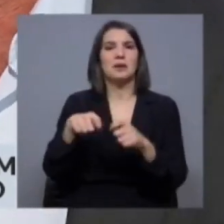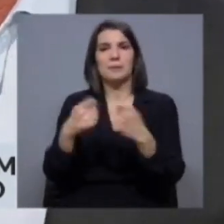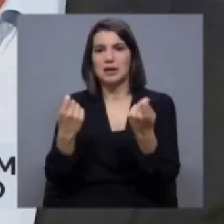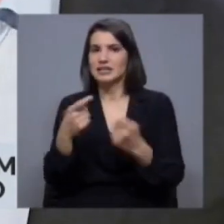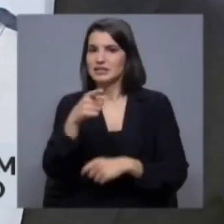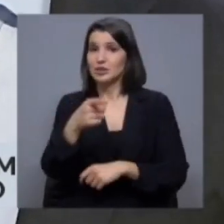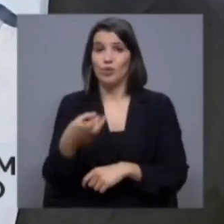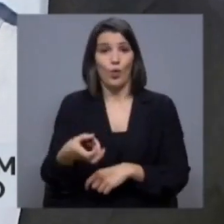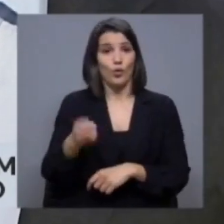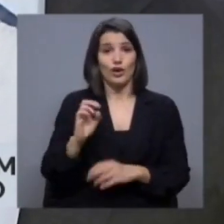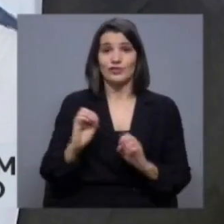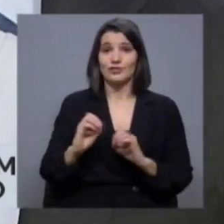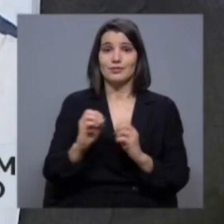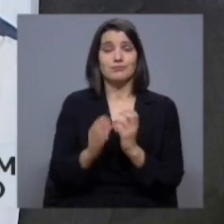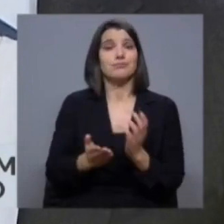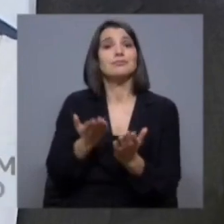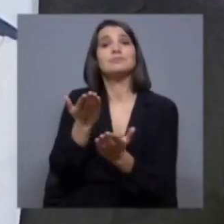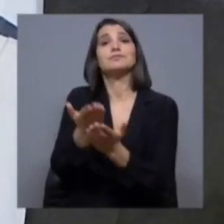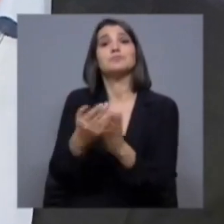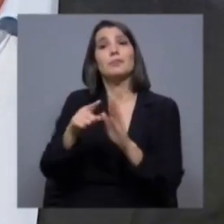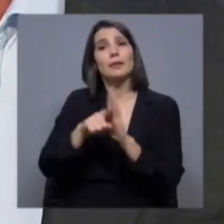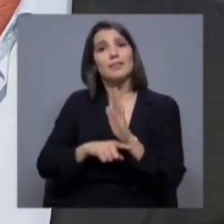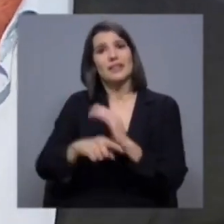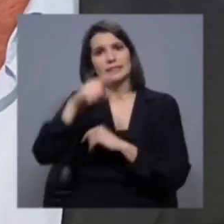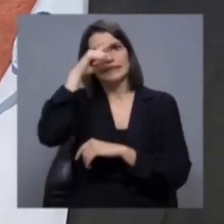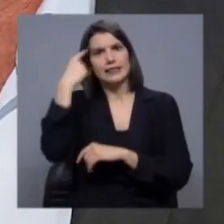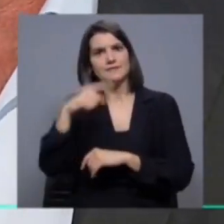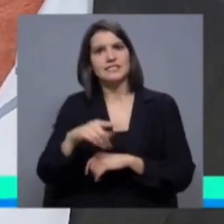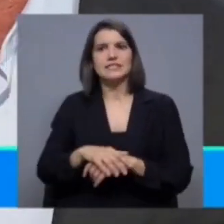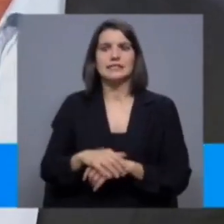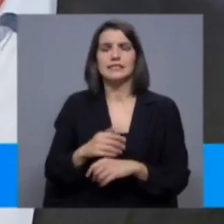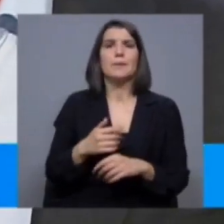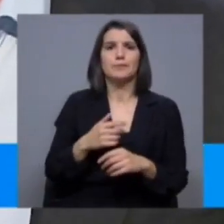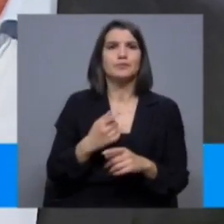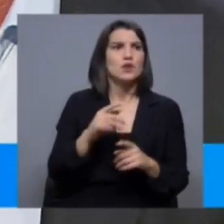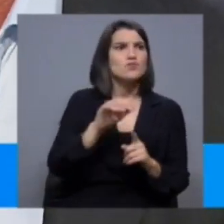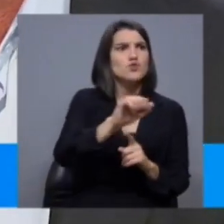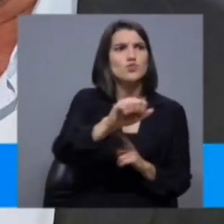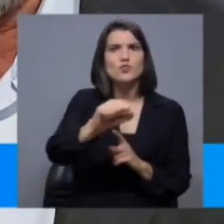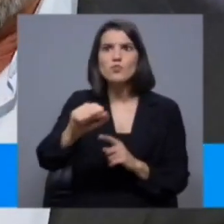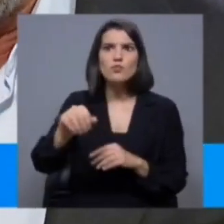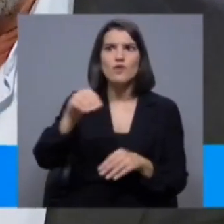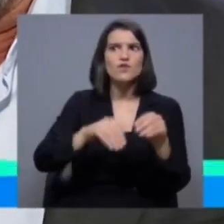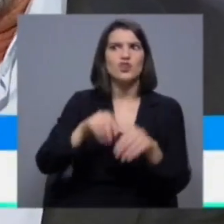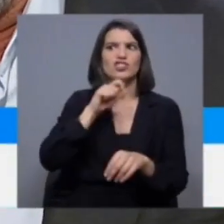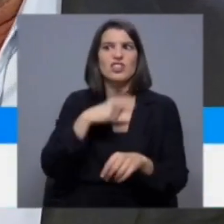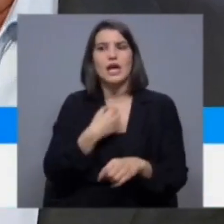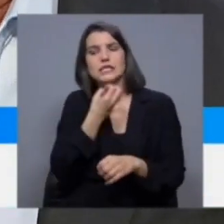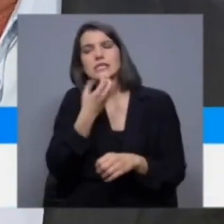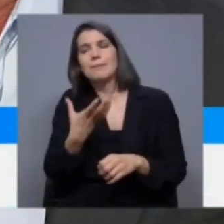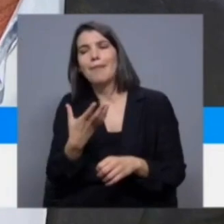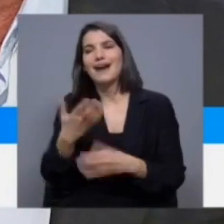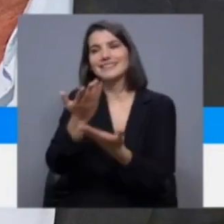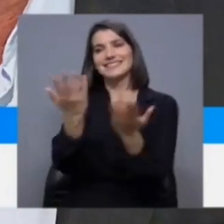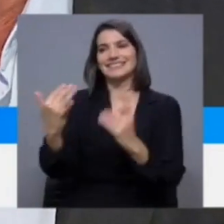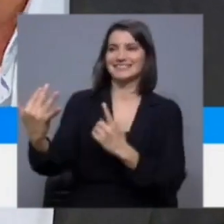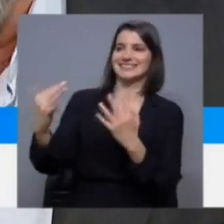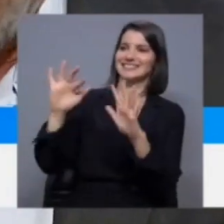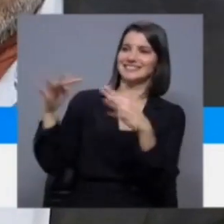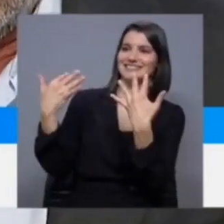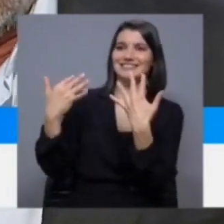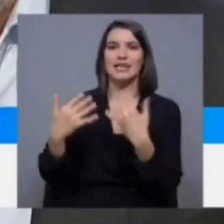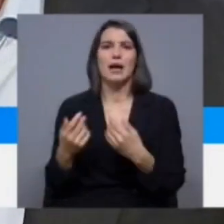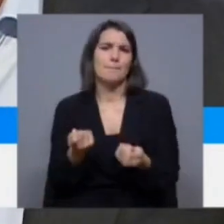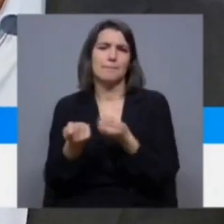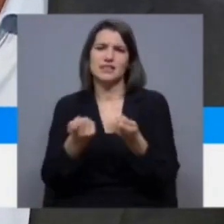coragem de propor de propor medidas difíceis vai atrás tudo que possa conquistar votos só para ser simpático e Popular que é